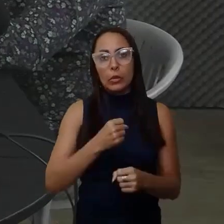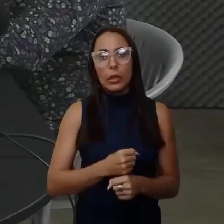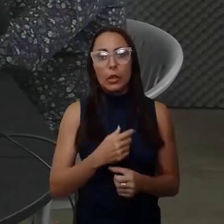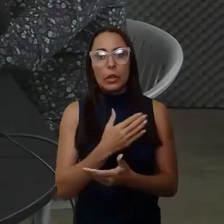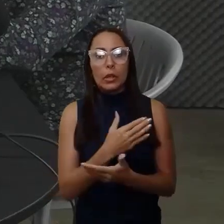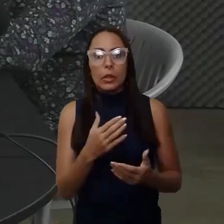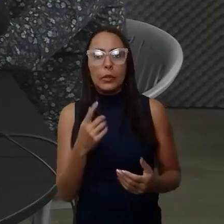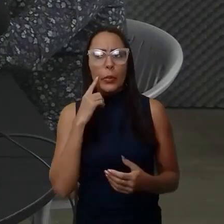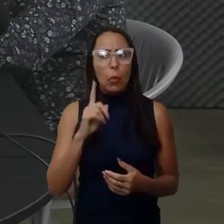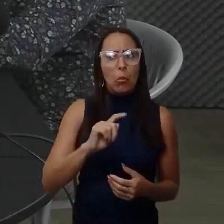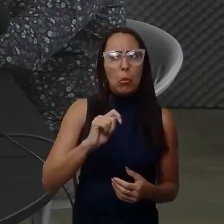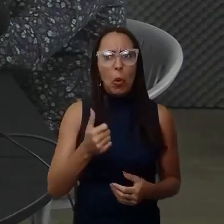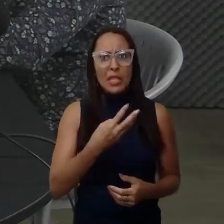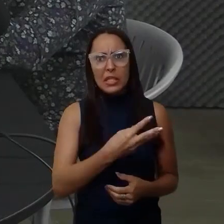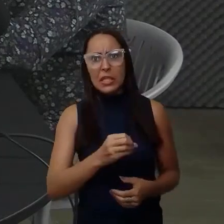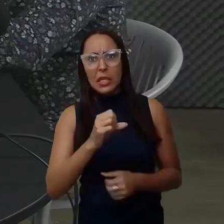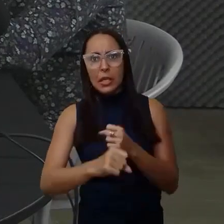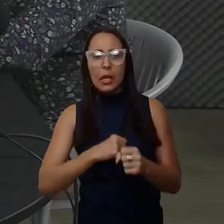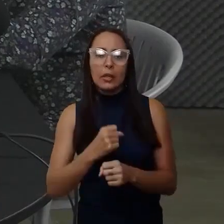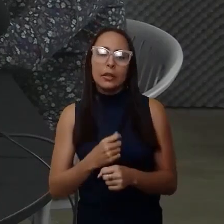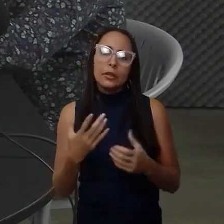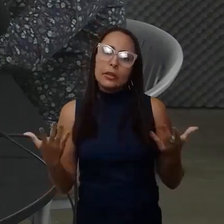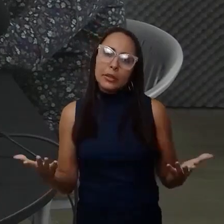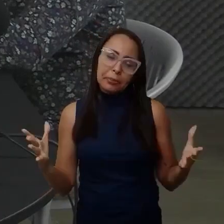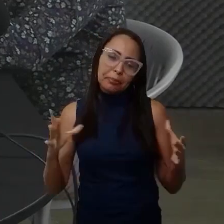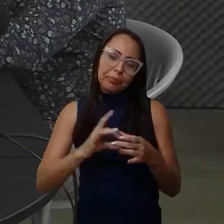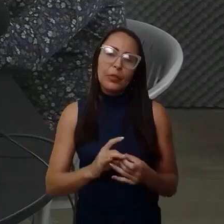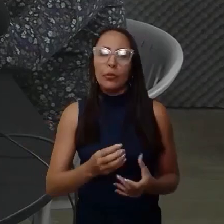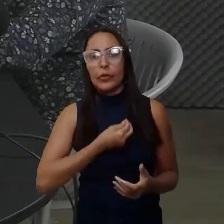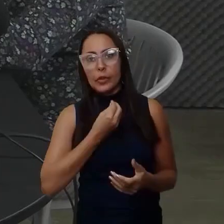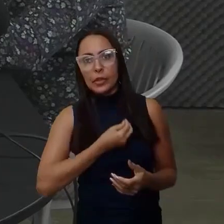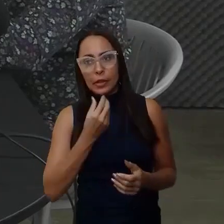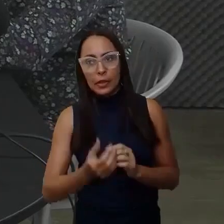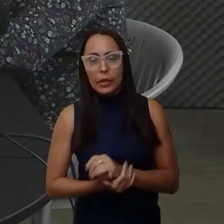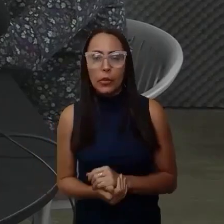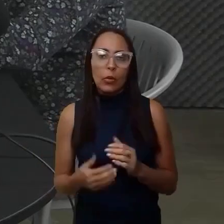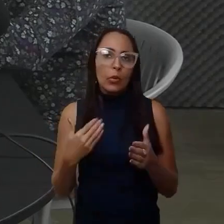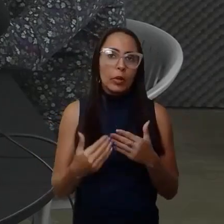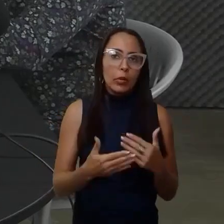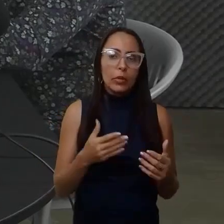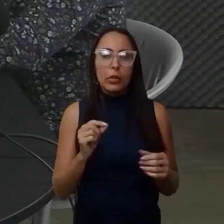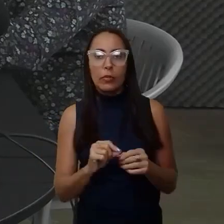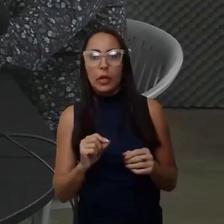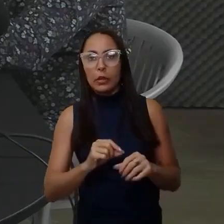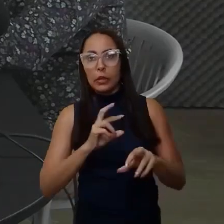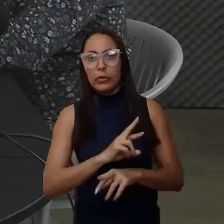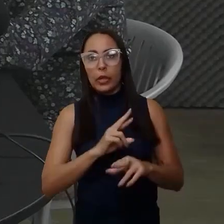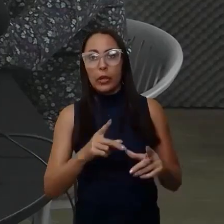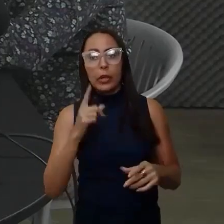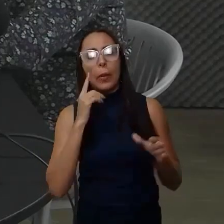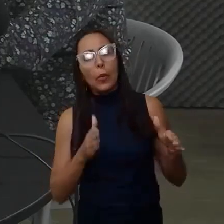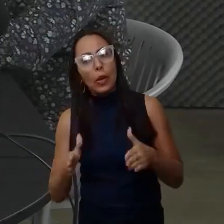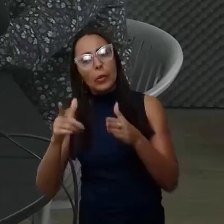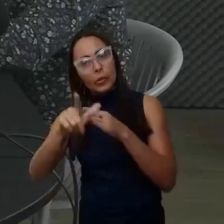faculdade, quase 30 anos que eu respiro isso, né? Eu vivencio isso. E qualquer coisa que eu tente fazer diferente disso acaba me levando para esse caminho de